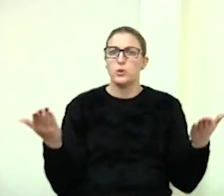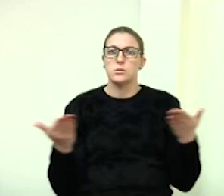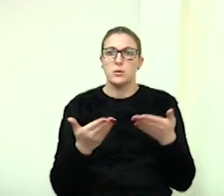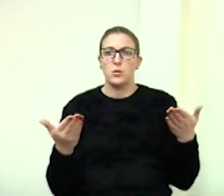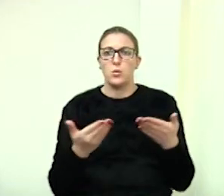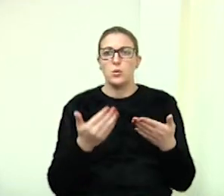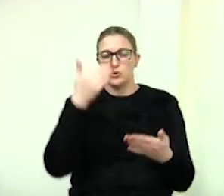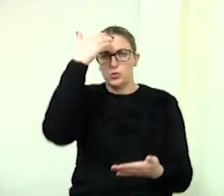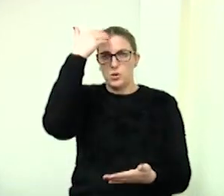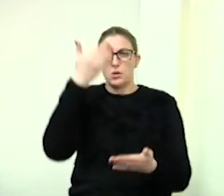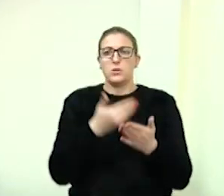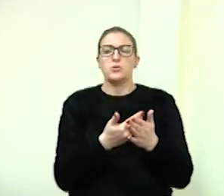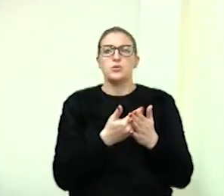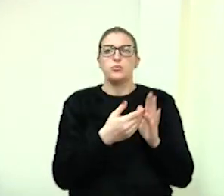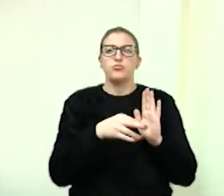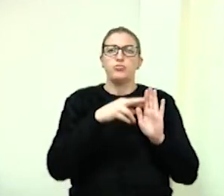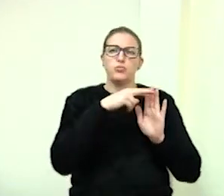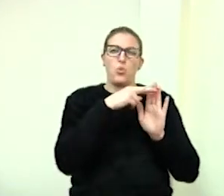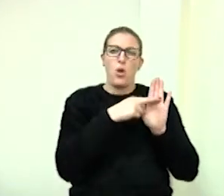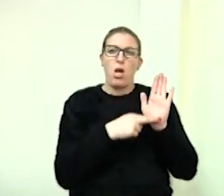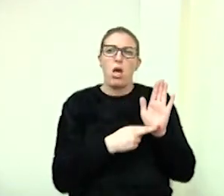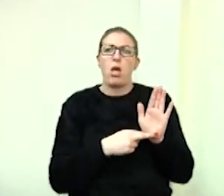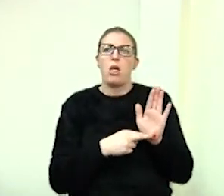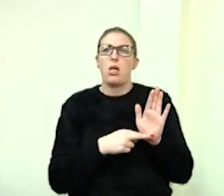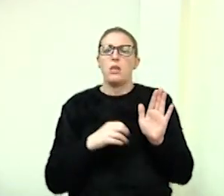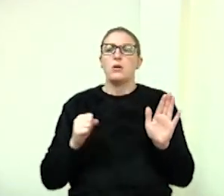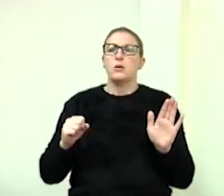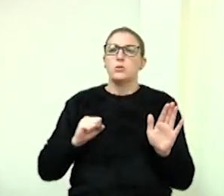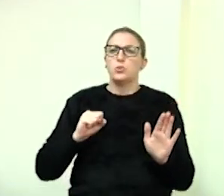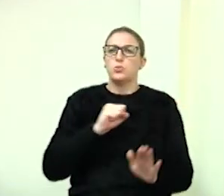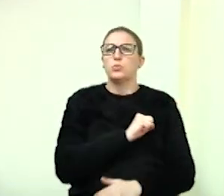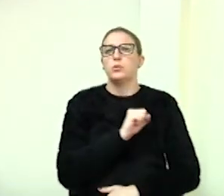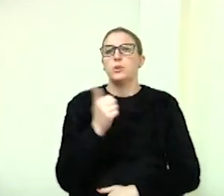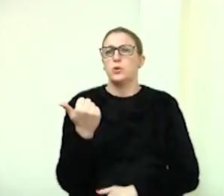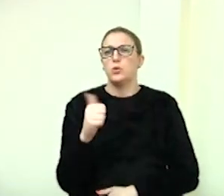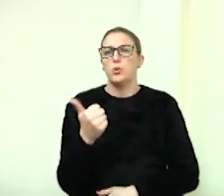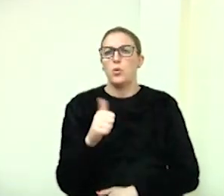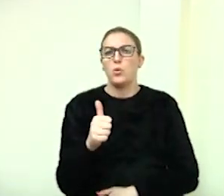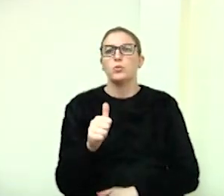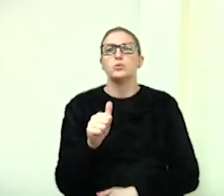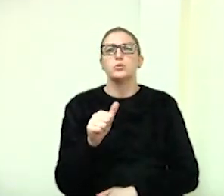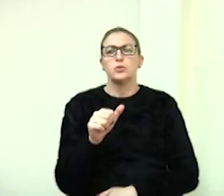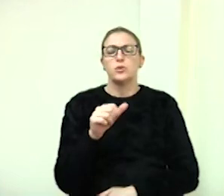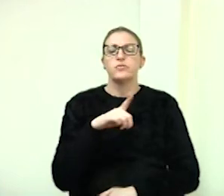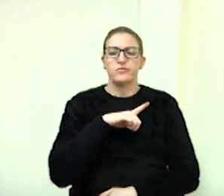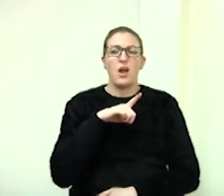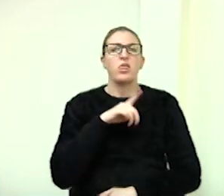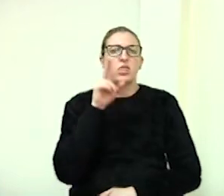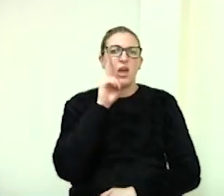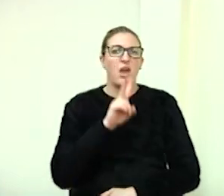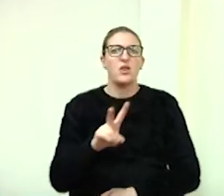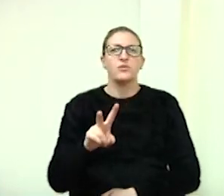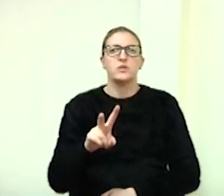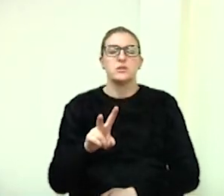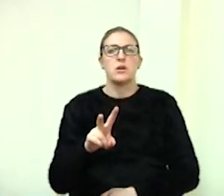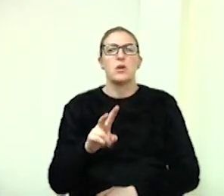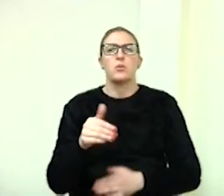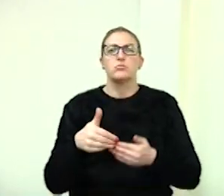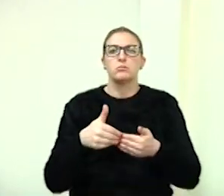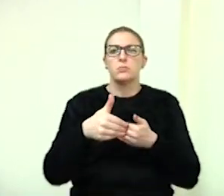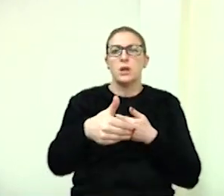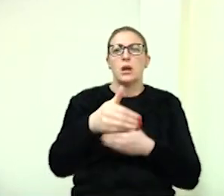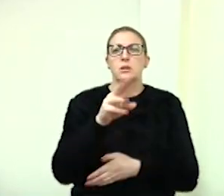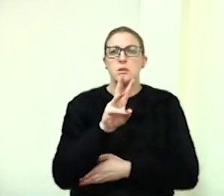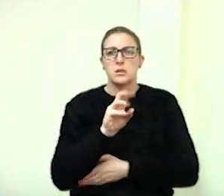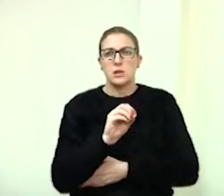normativa número 11 de 2020 vai ser revista e, dentro de 30 dias, acredito eu, talvez